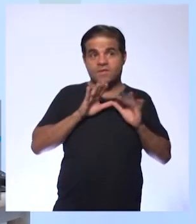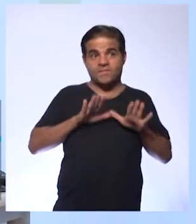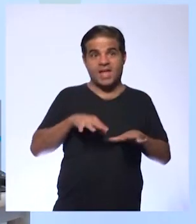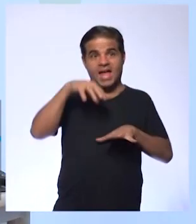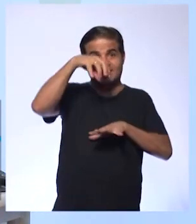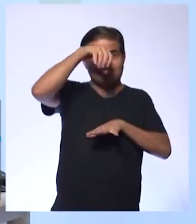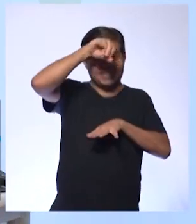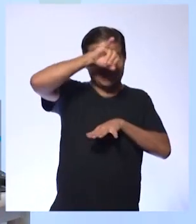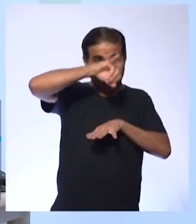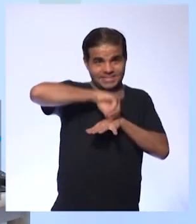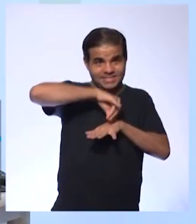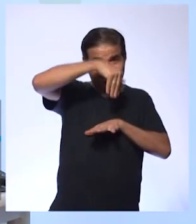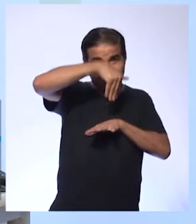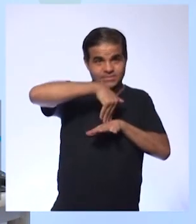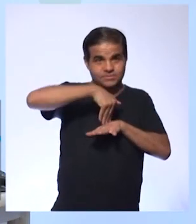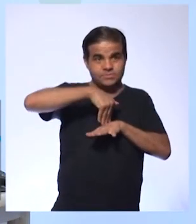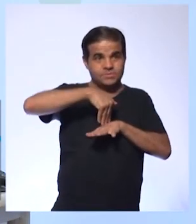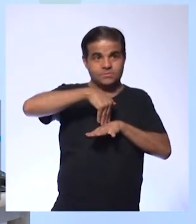no centro dele,